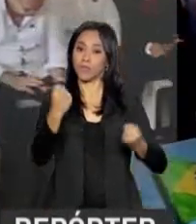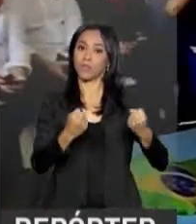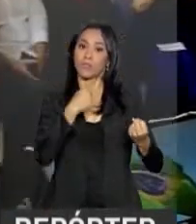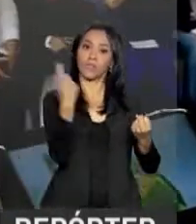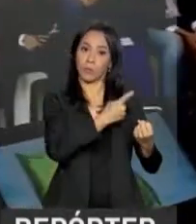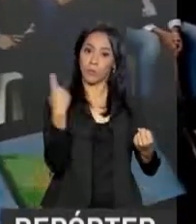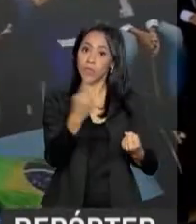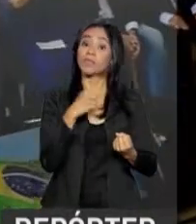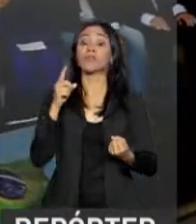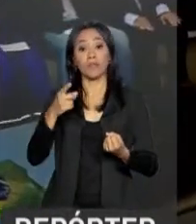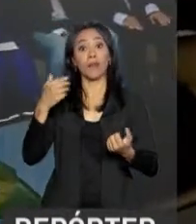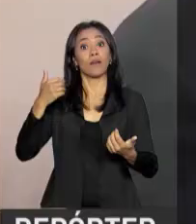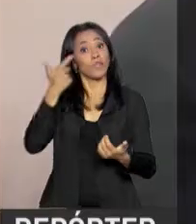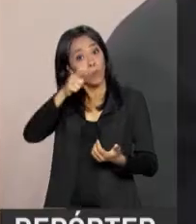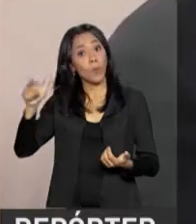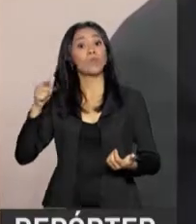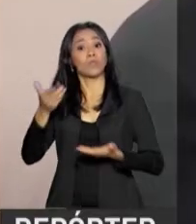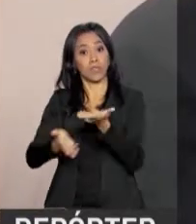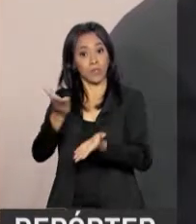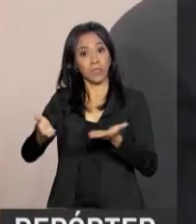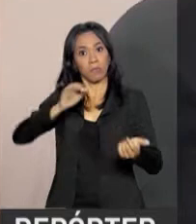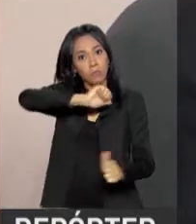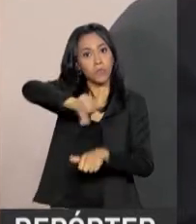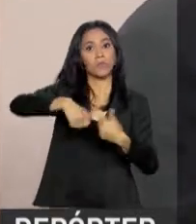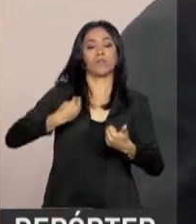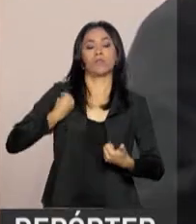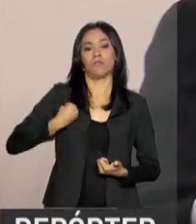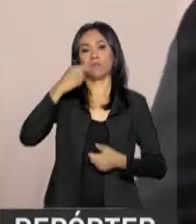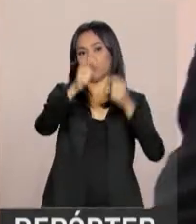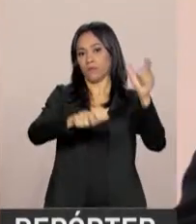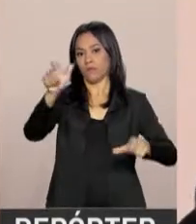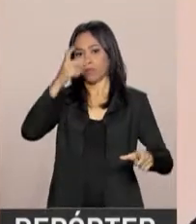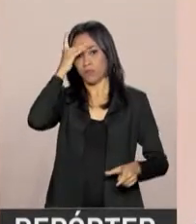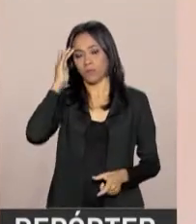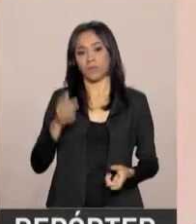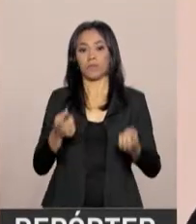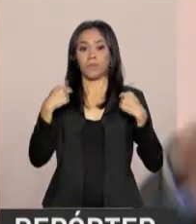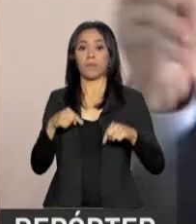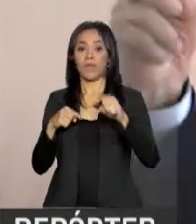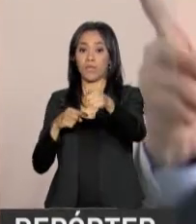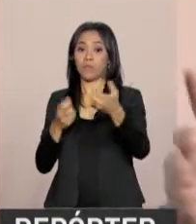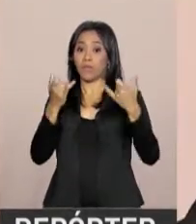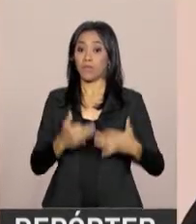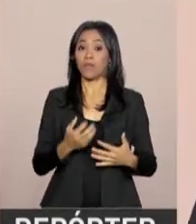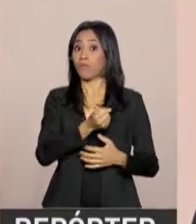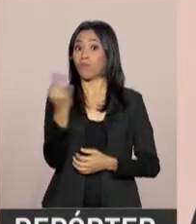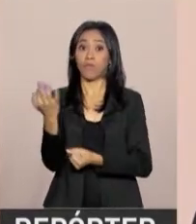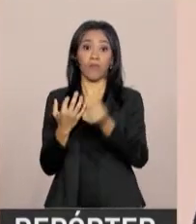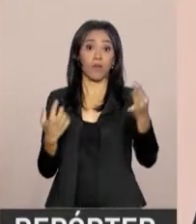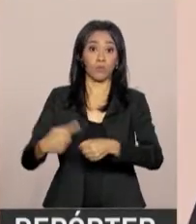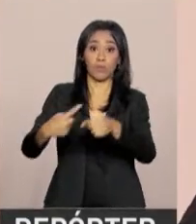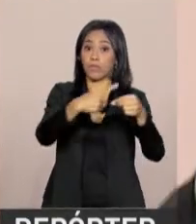transformando o atendimento à população foi confirmado por vários e vários receber as chaves que há sete anos não recebia